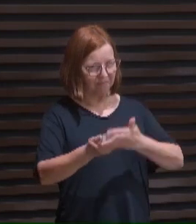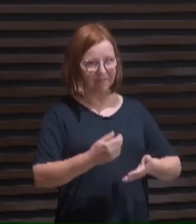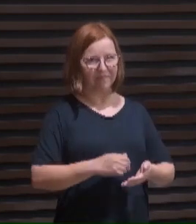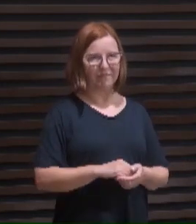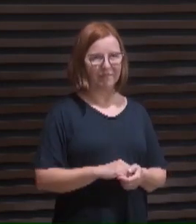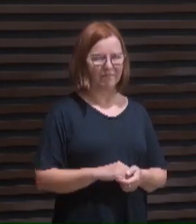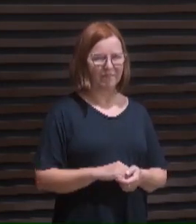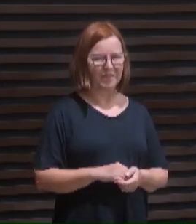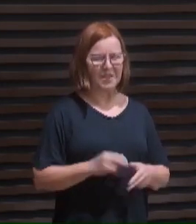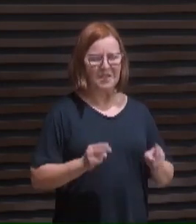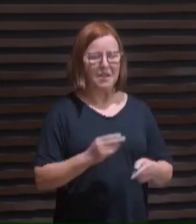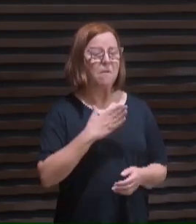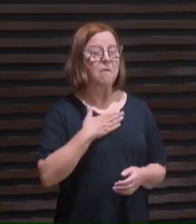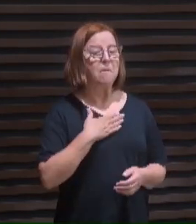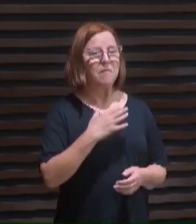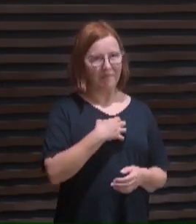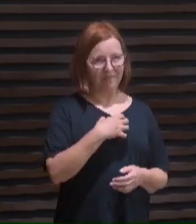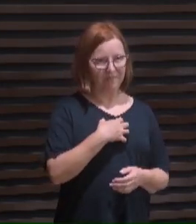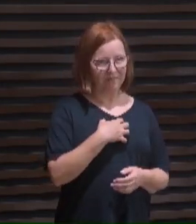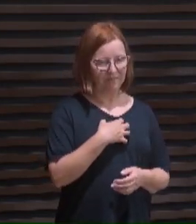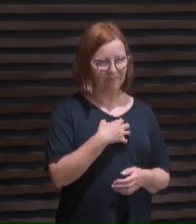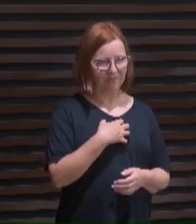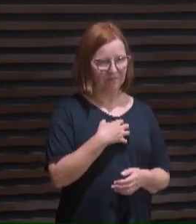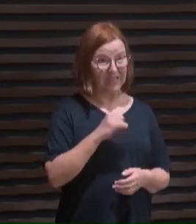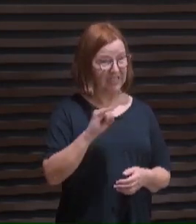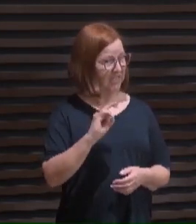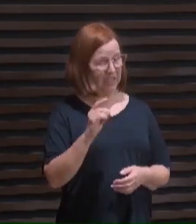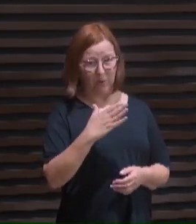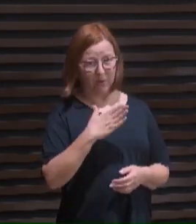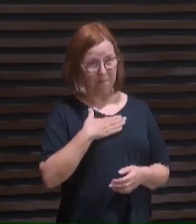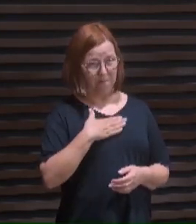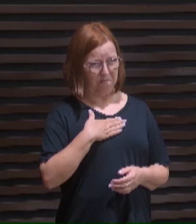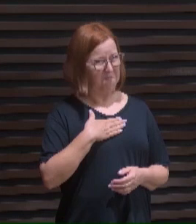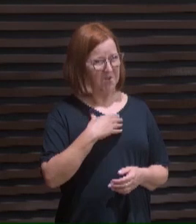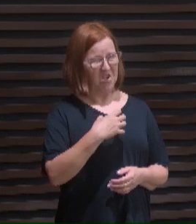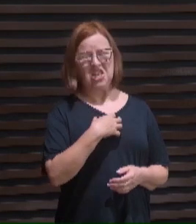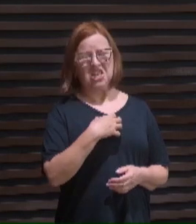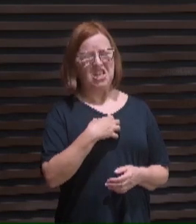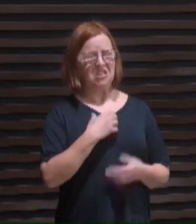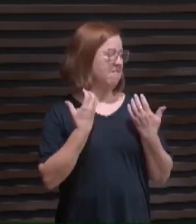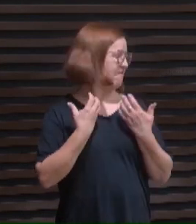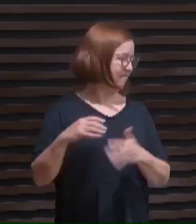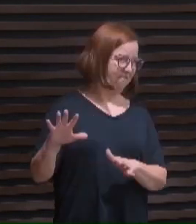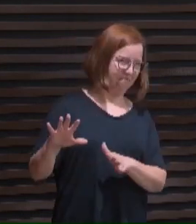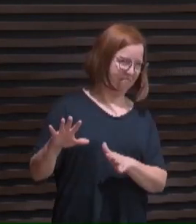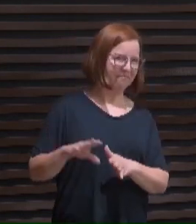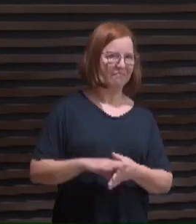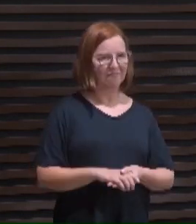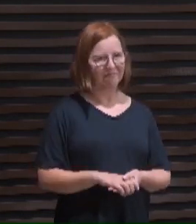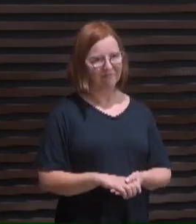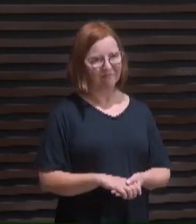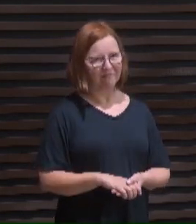Do meu jeito. Se não for do meu jeito, não vai acontecer.